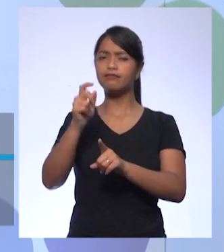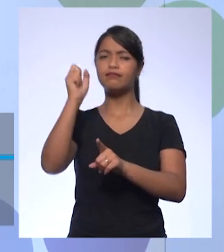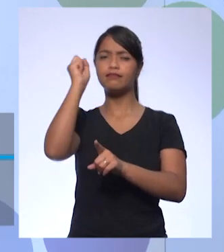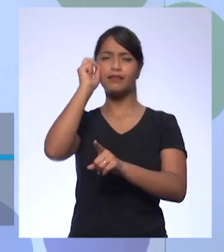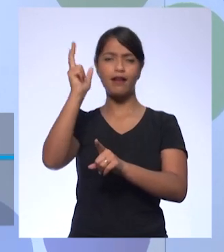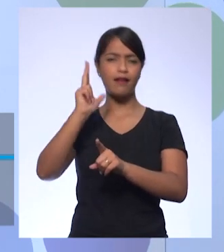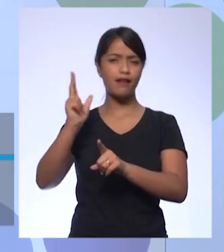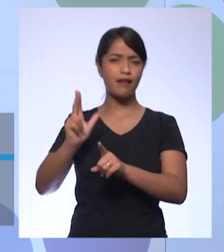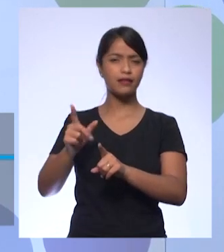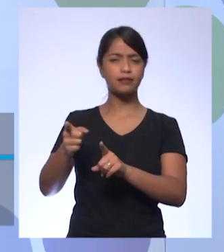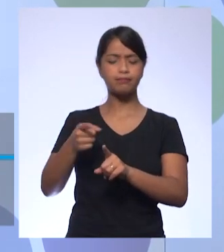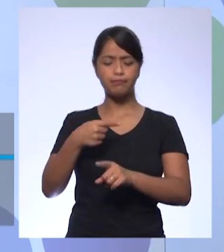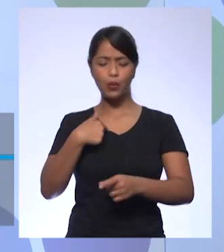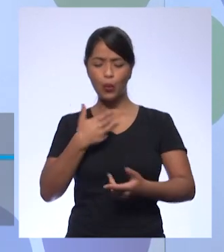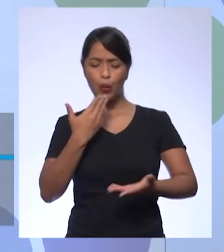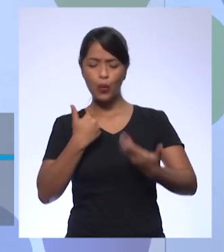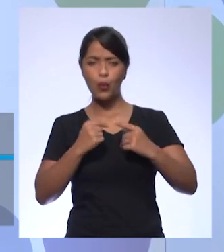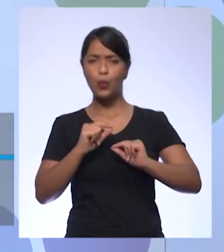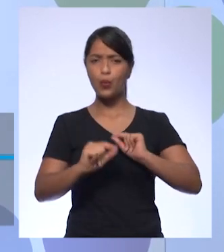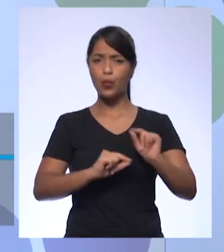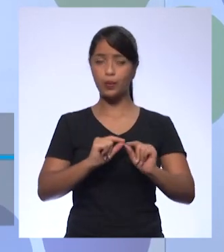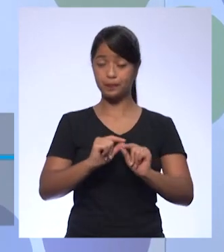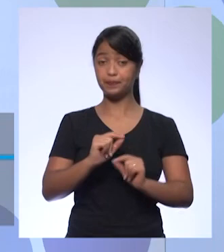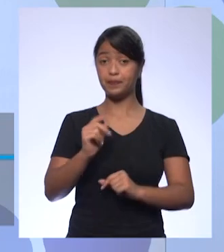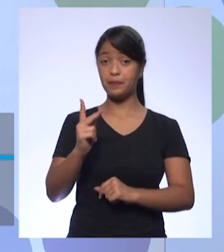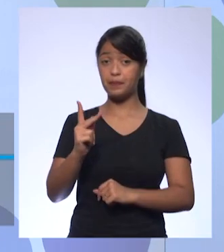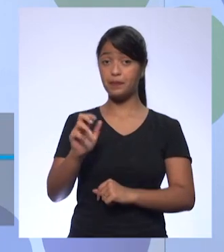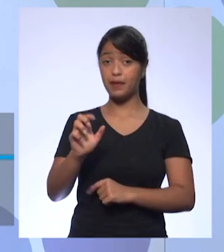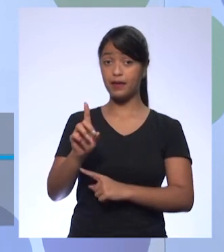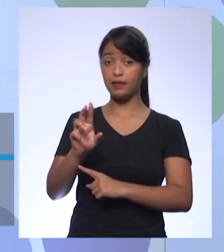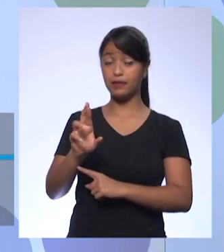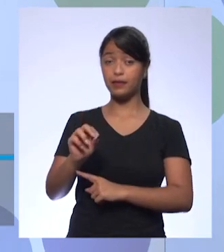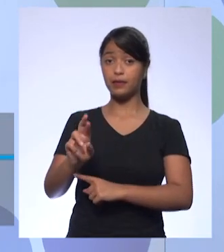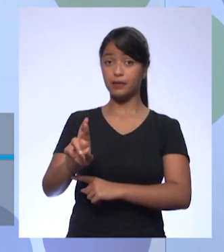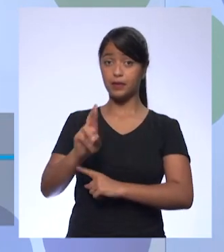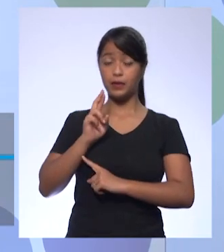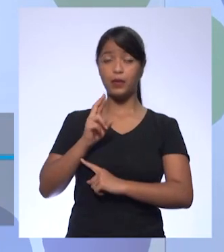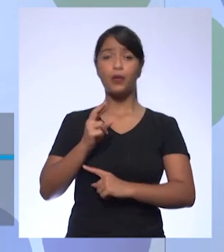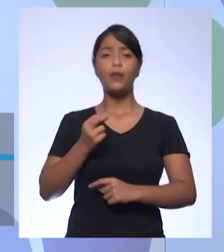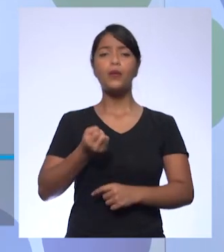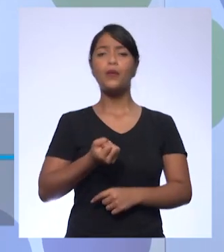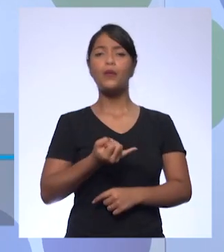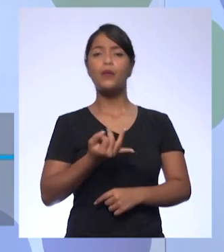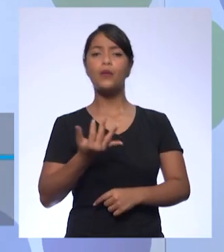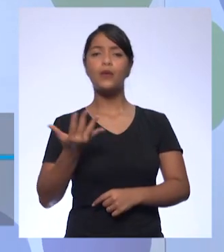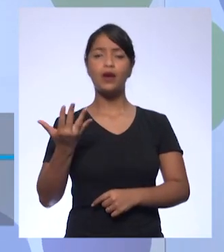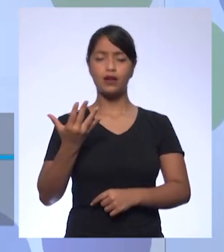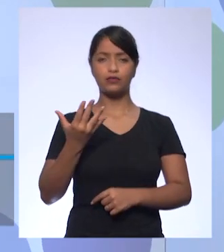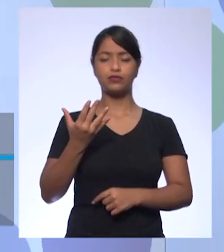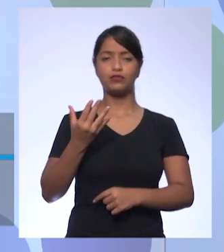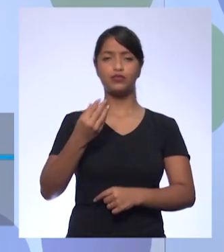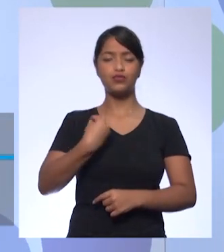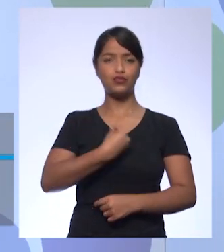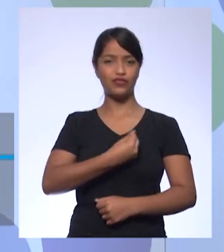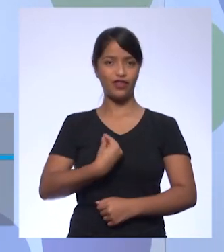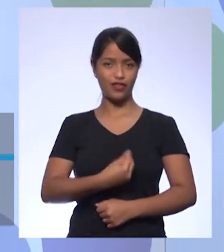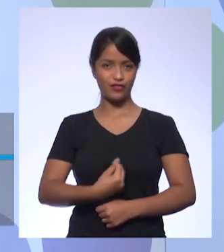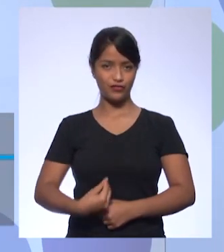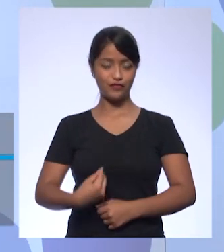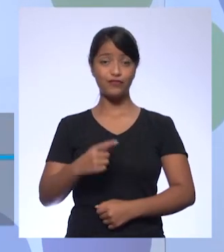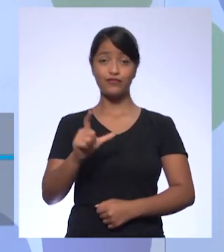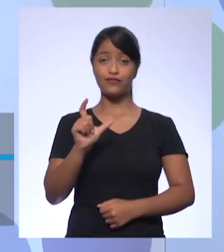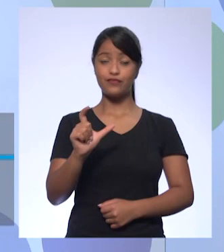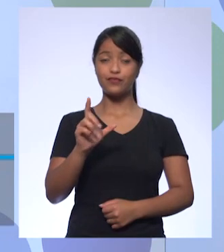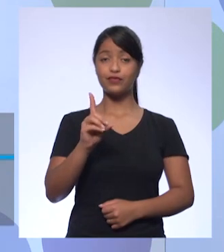está comendo, professor Edjoel. Pedro Henrique, ele colocou dosagem dos nutrientes. Esse termo dosagem, ele deve ter